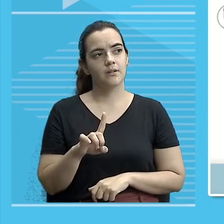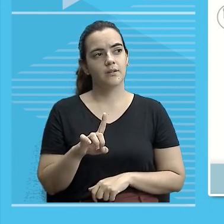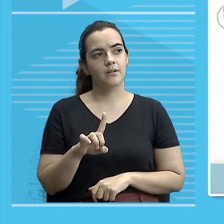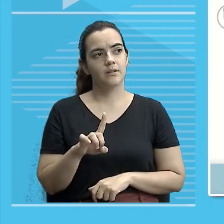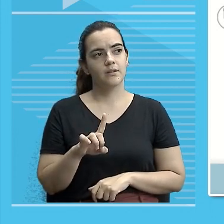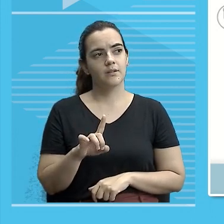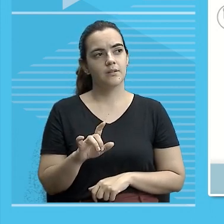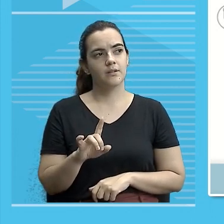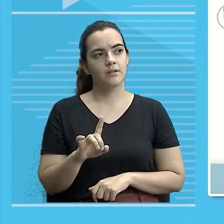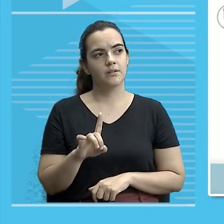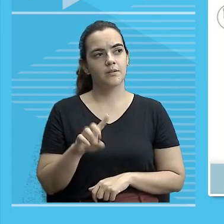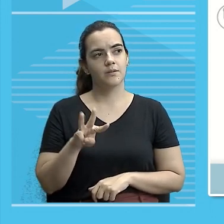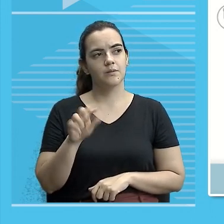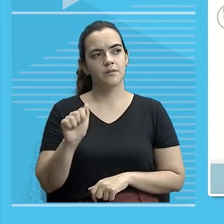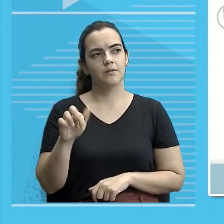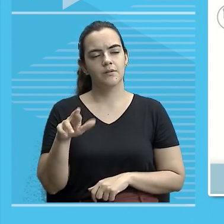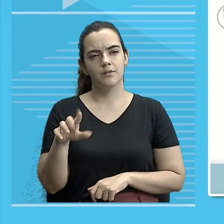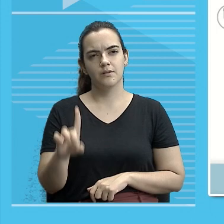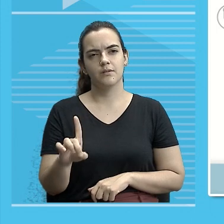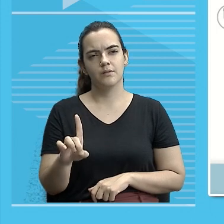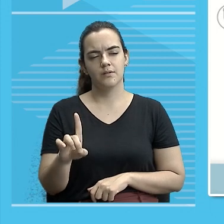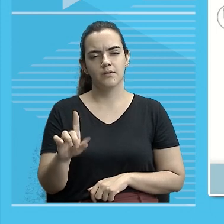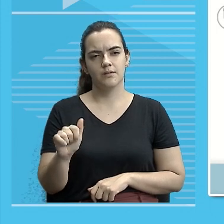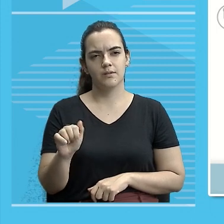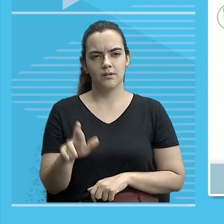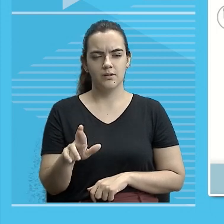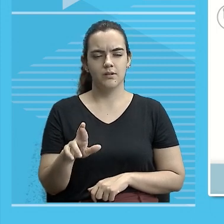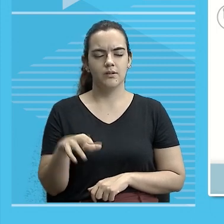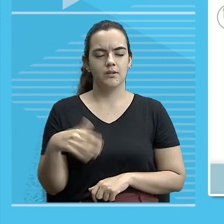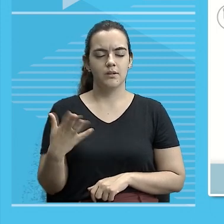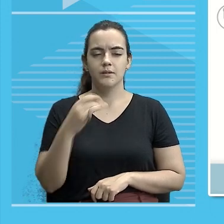e o zero defeito foi o Philips